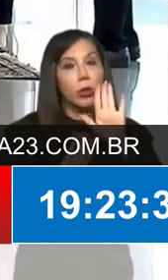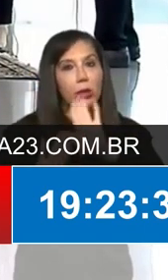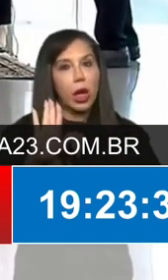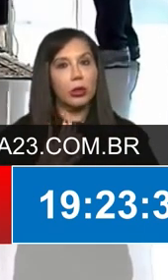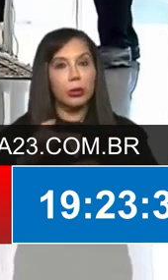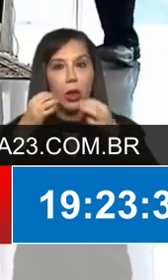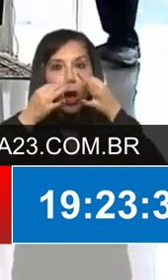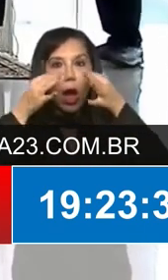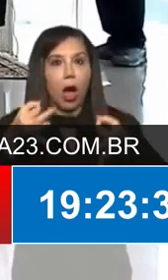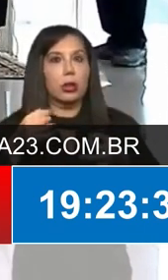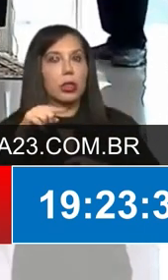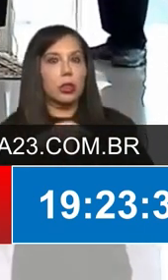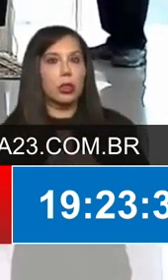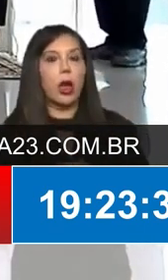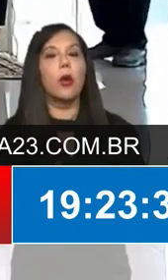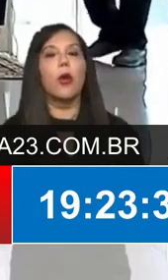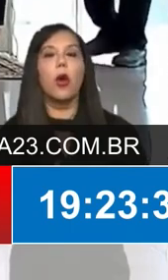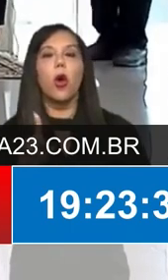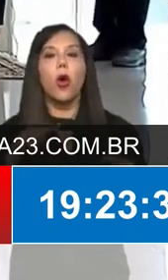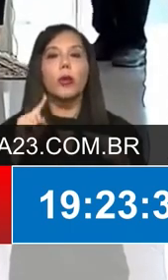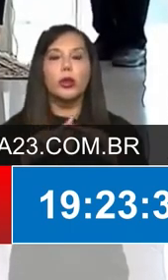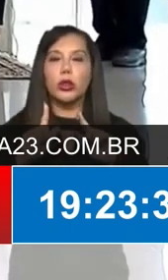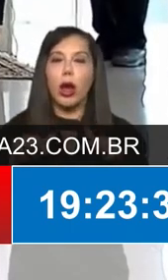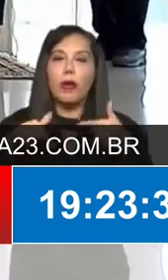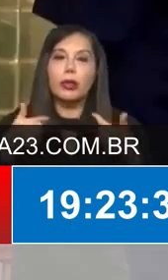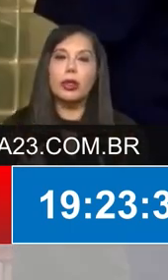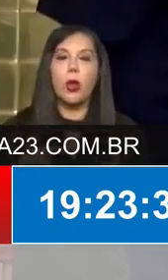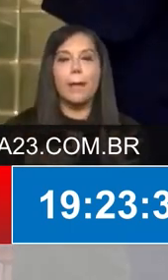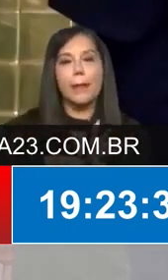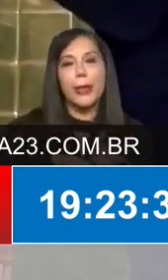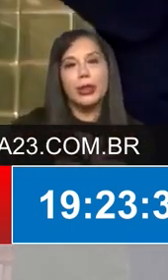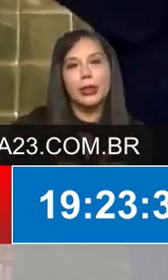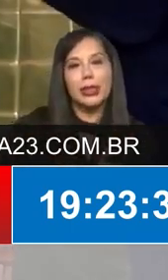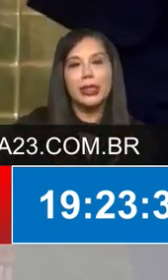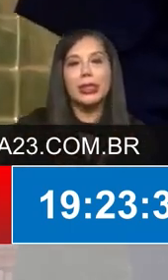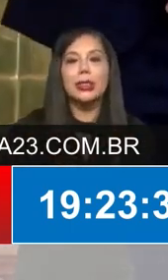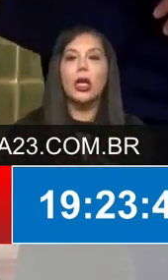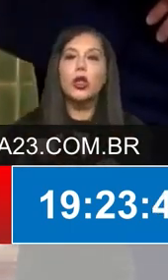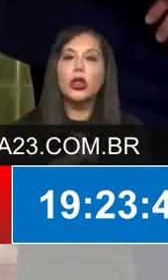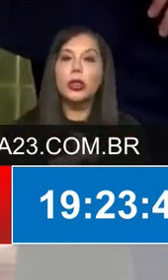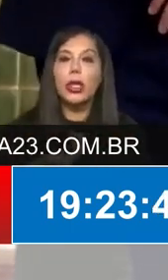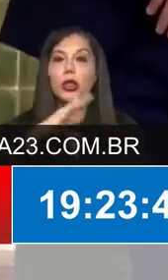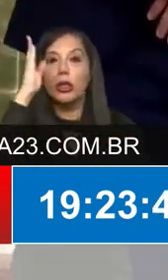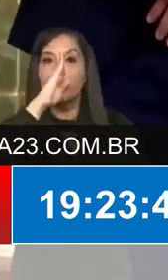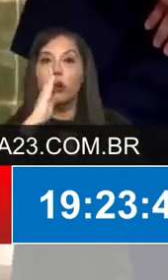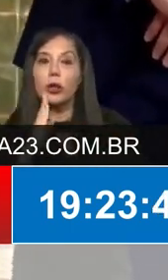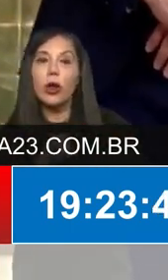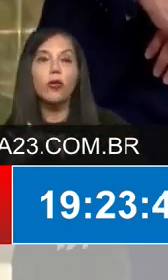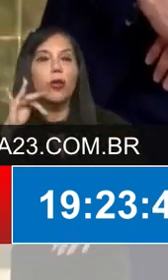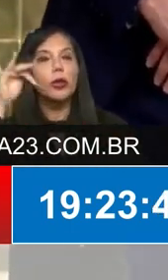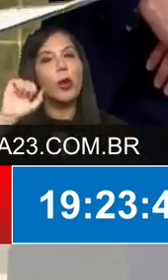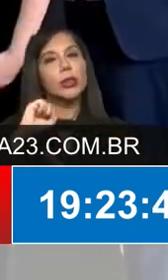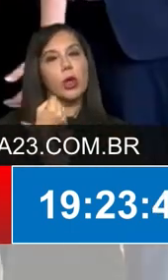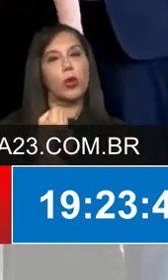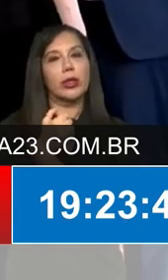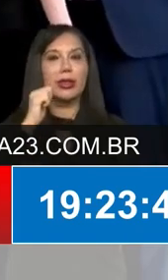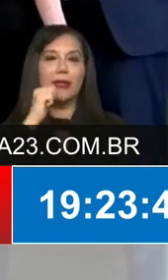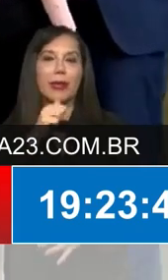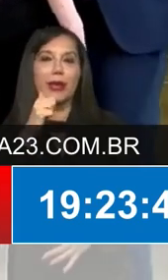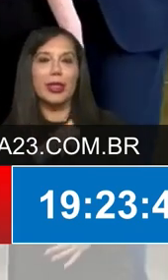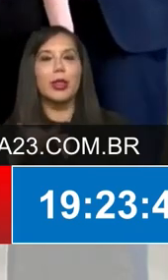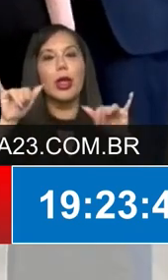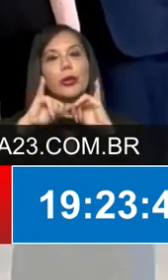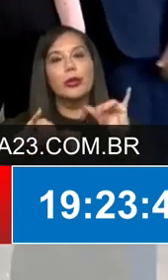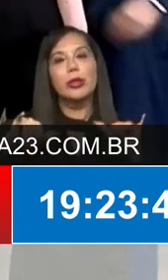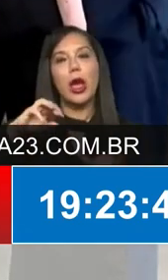possíveis ações é justamente um dos objetivos do levantamento, que faz parte da Estratégia Nacional para o Futebol Feminino, que foi anunciada